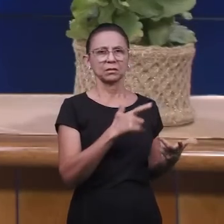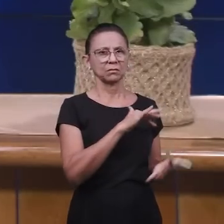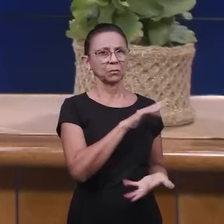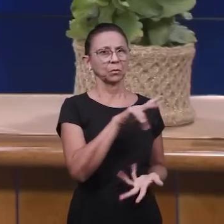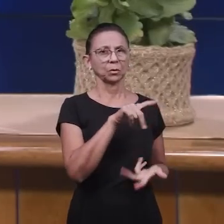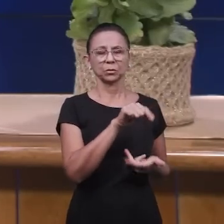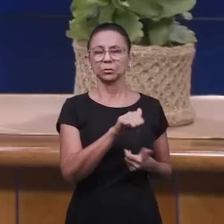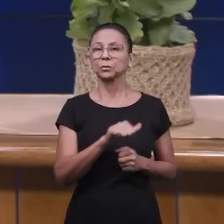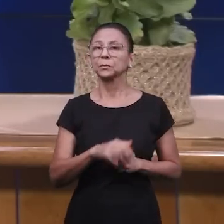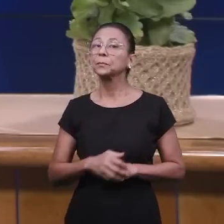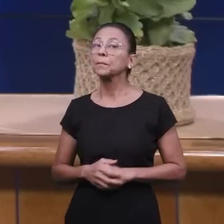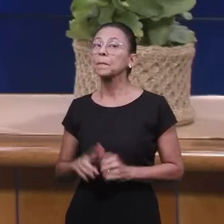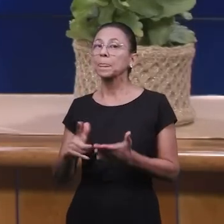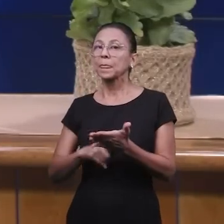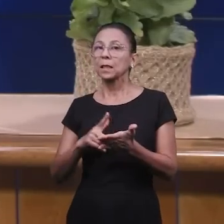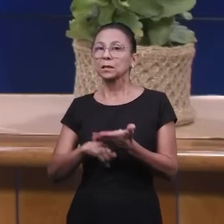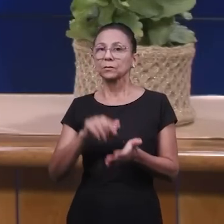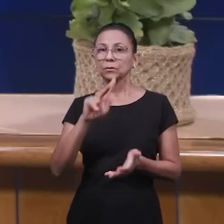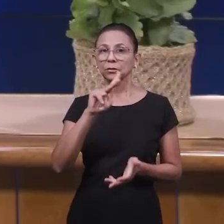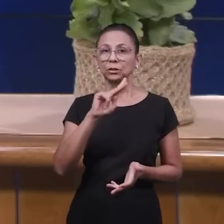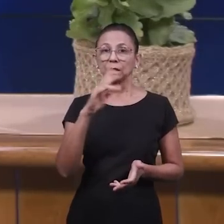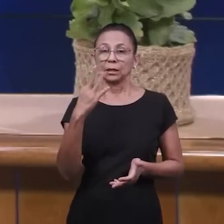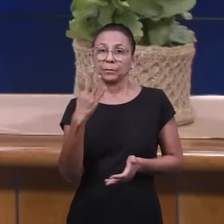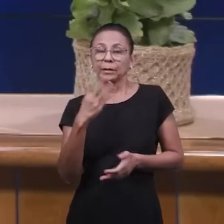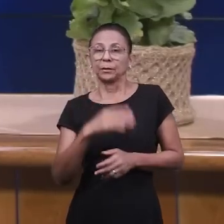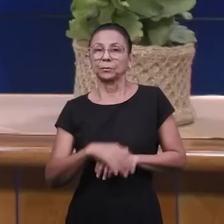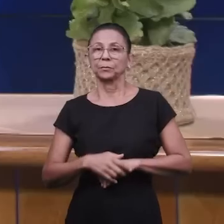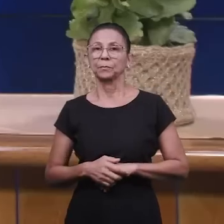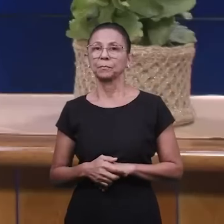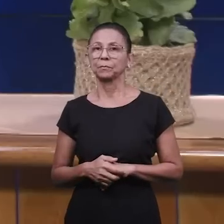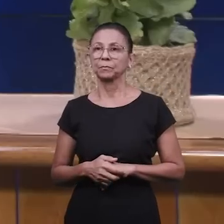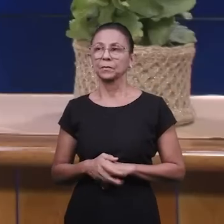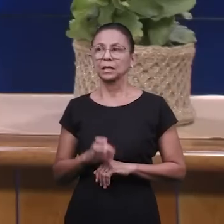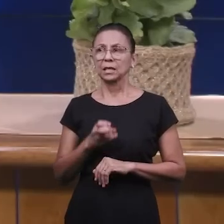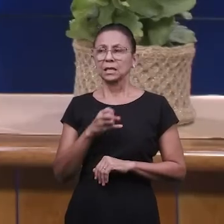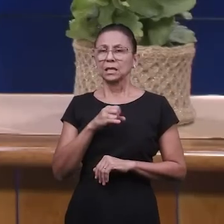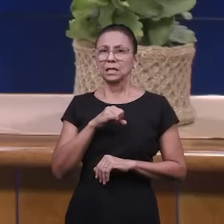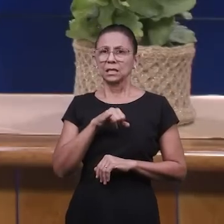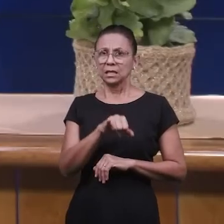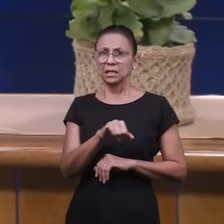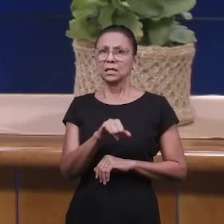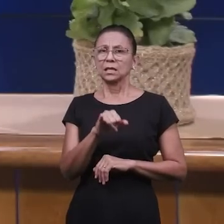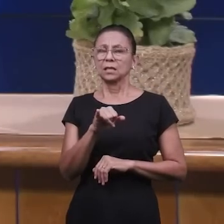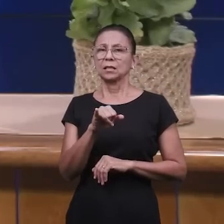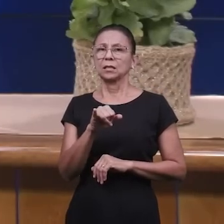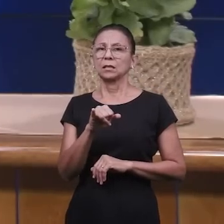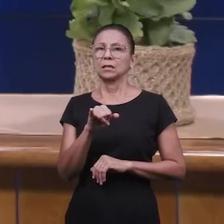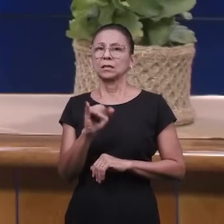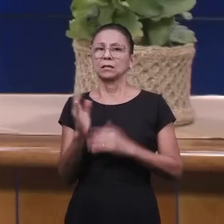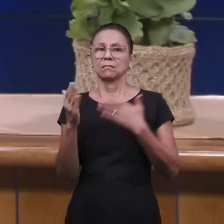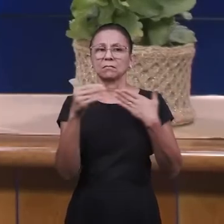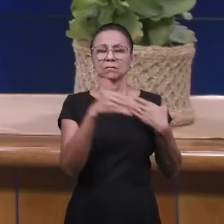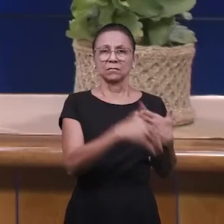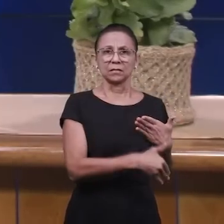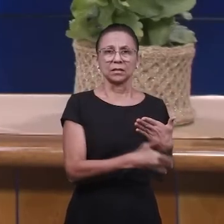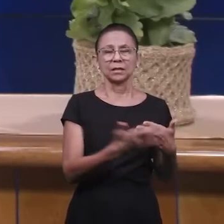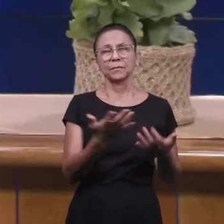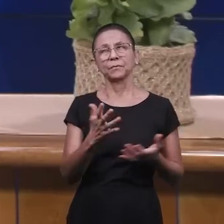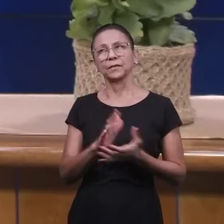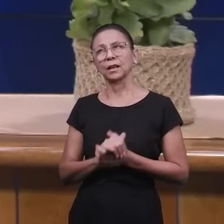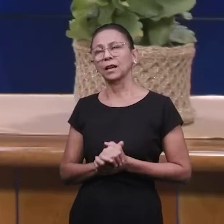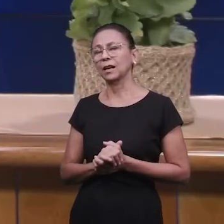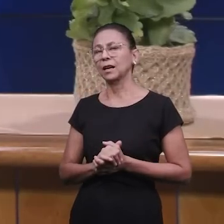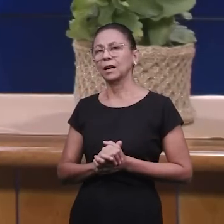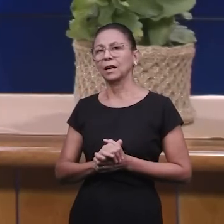estáis de Cristo, vós que vos justificais pela lei, da graça tende caído. Paulo escreve aos